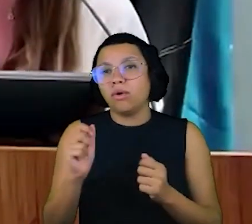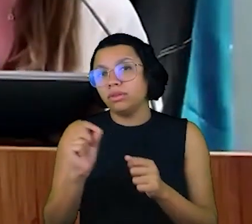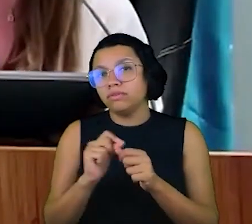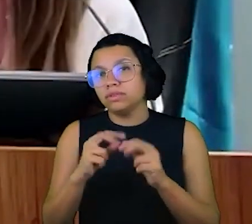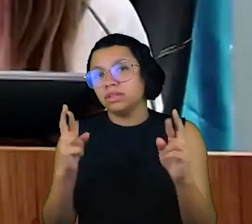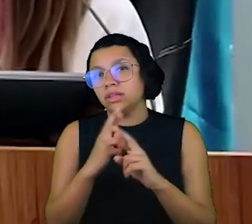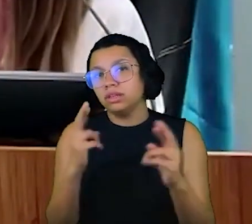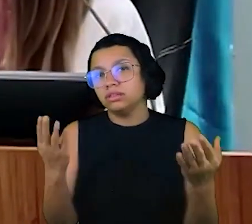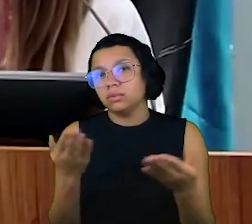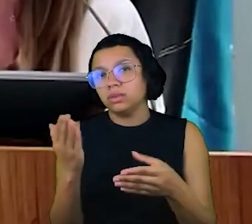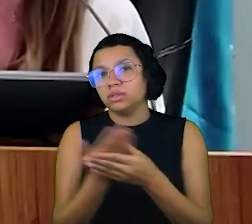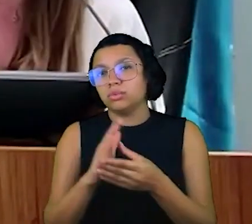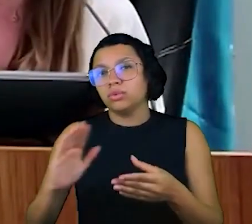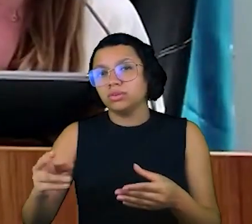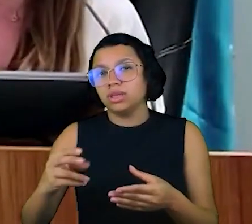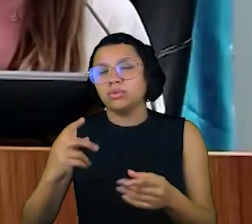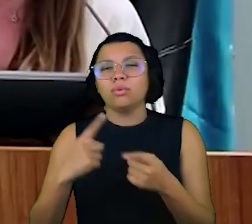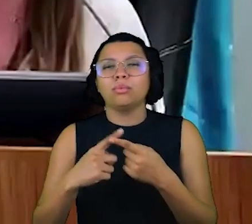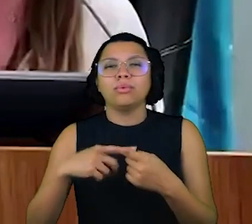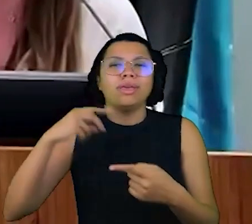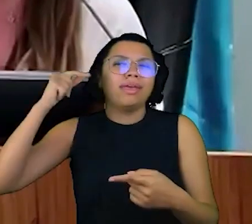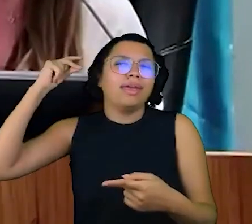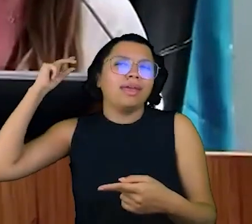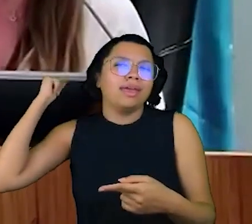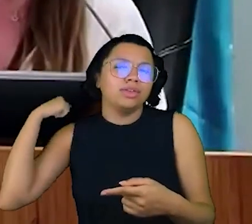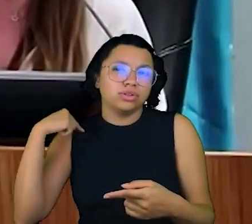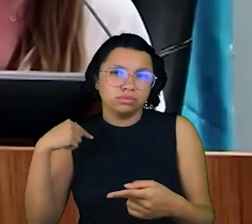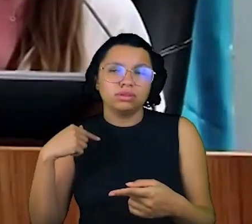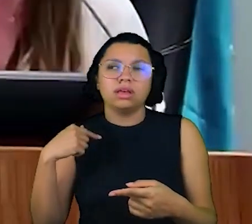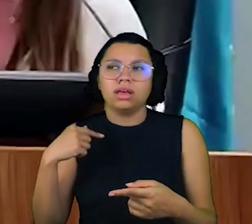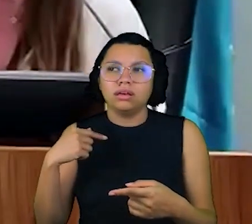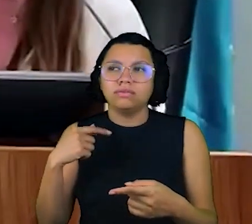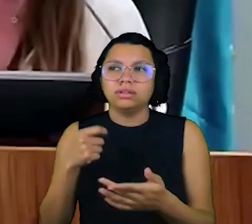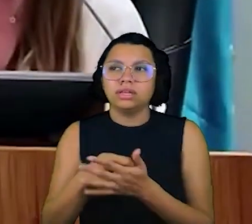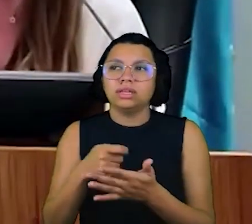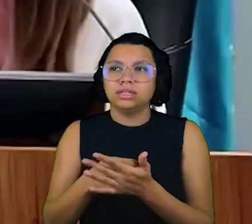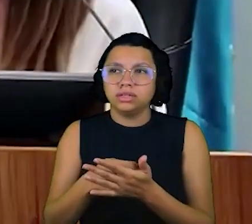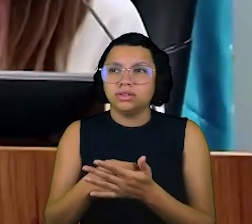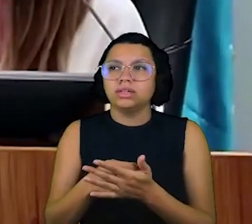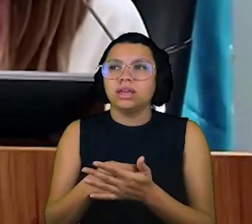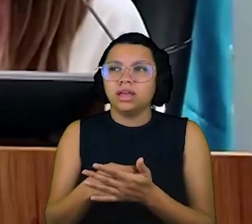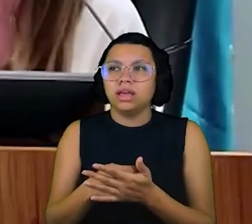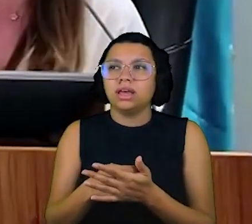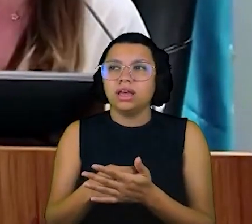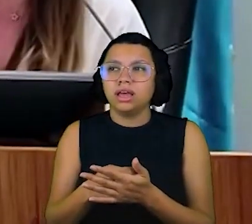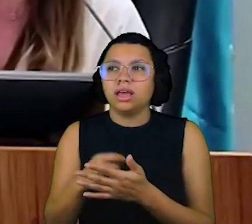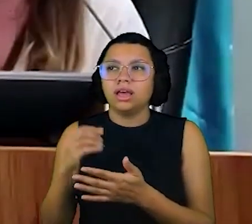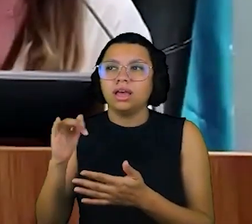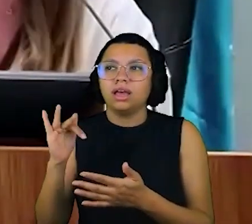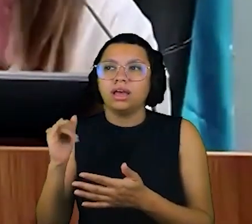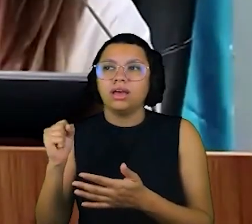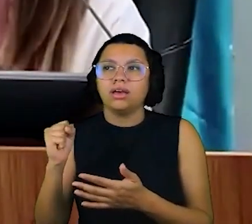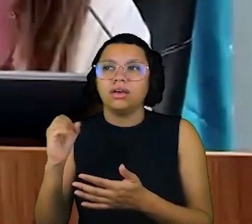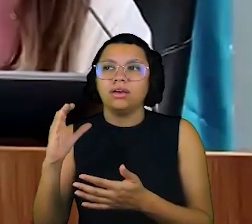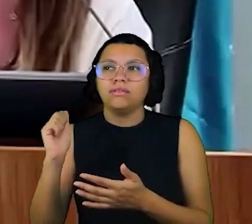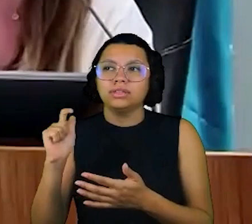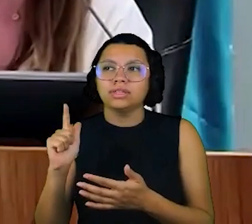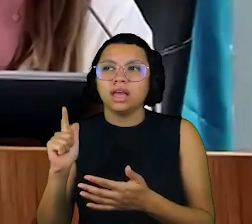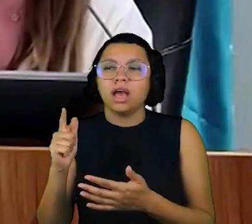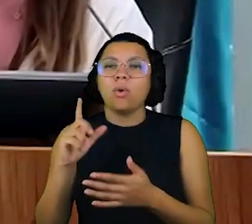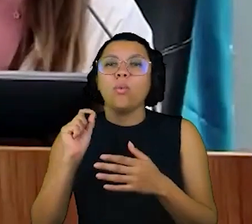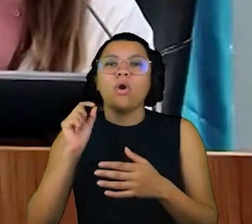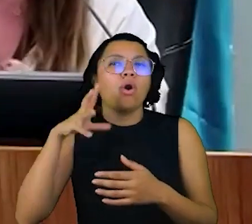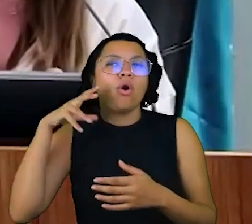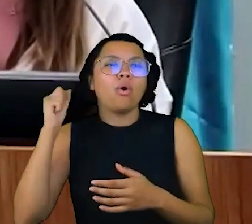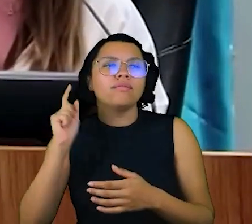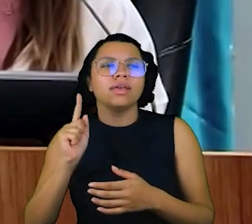servidores do judiciário podem fazer em relação a esses processos? Porque desde que eu estava lá na execução fiscal também, no tempo do Guaraná com rolha, a gente falava,